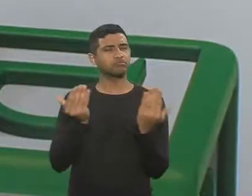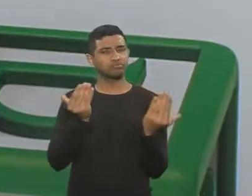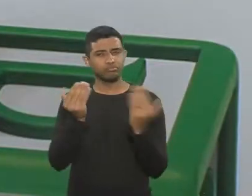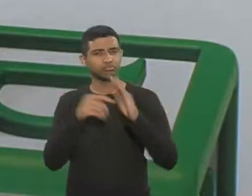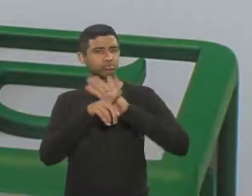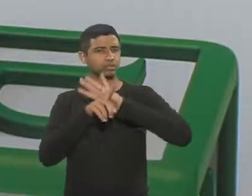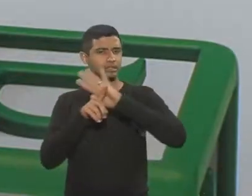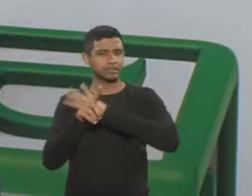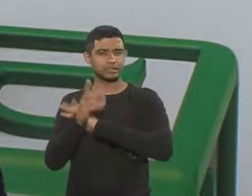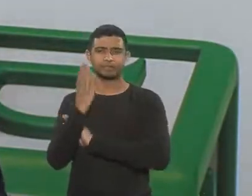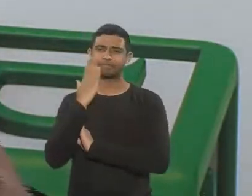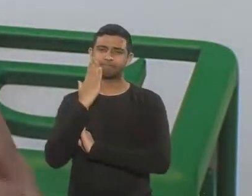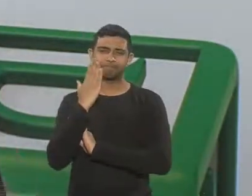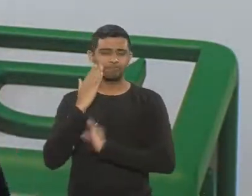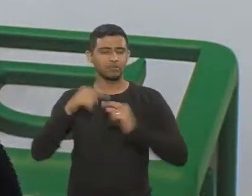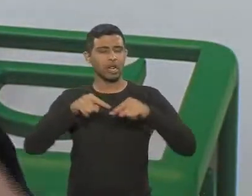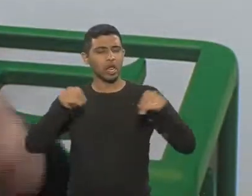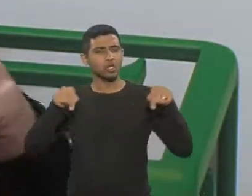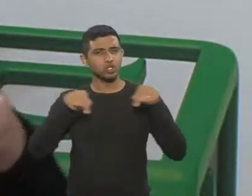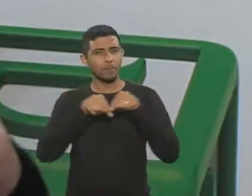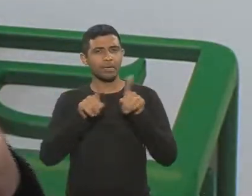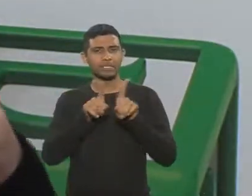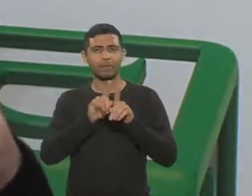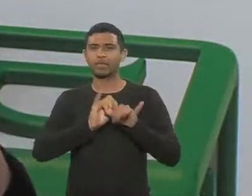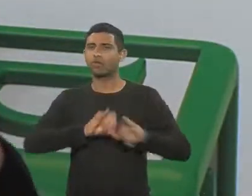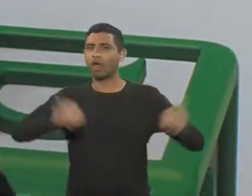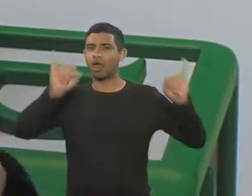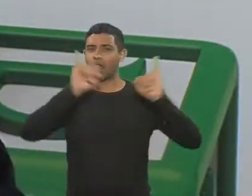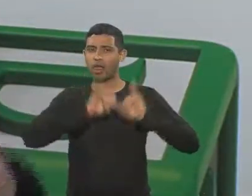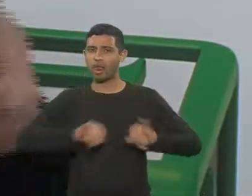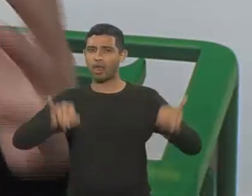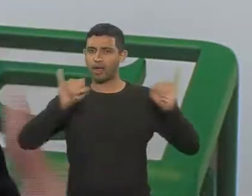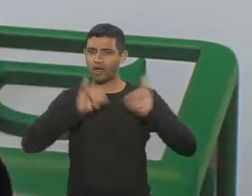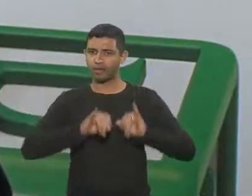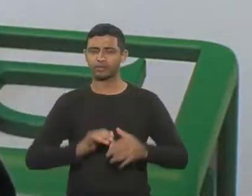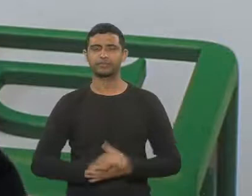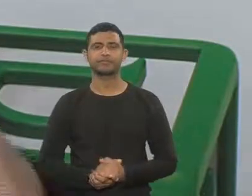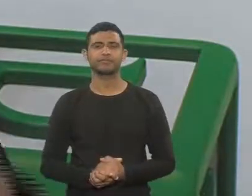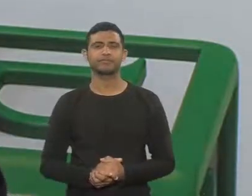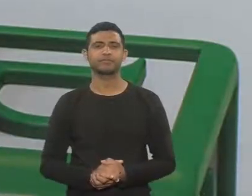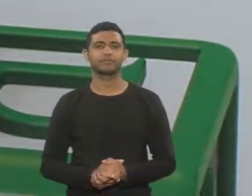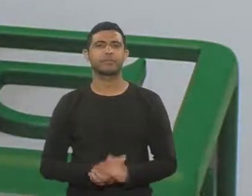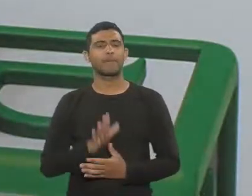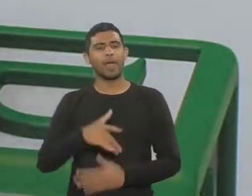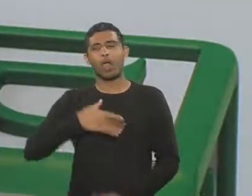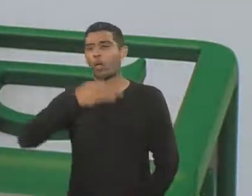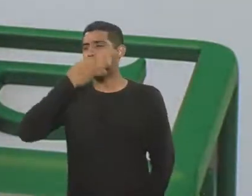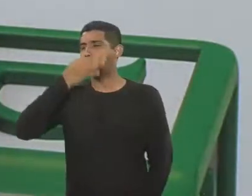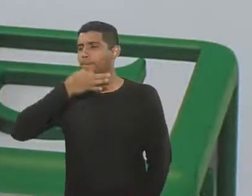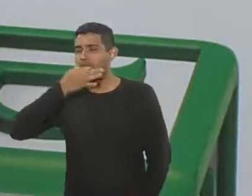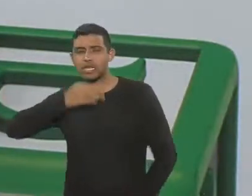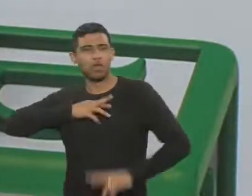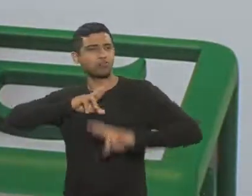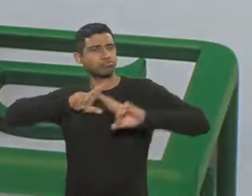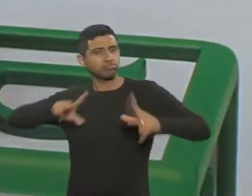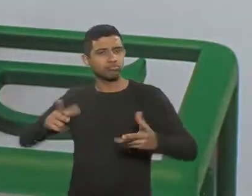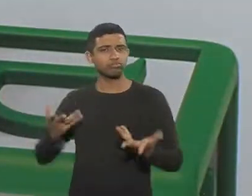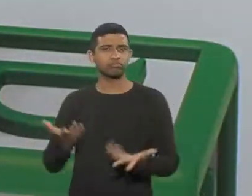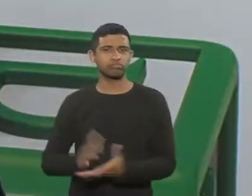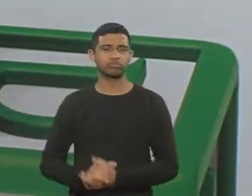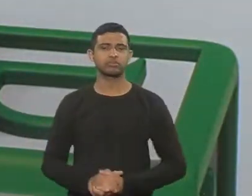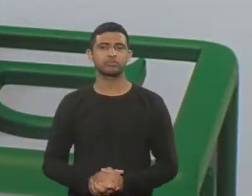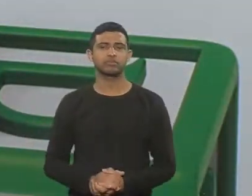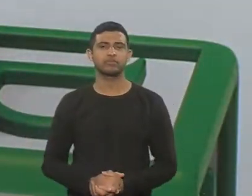manter o espaço da notícia como tratamento factual é o espaço da opinião, da coluna é